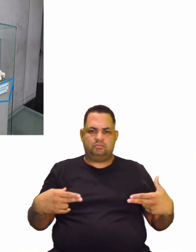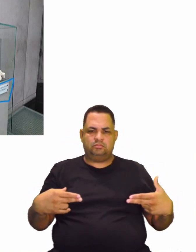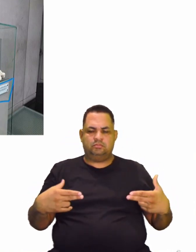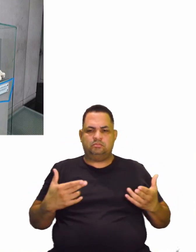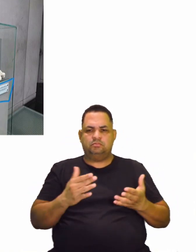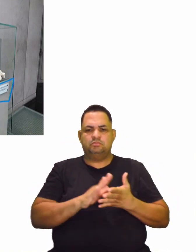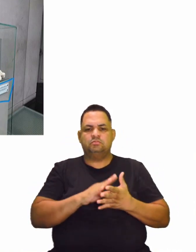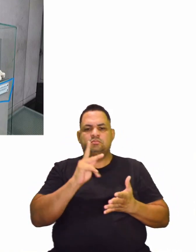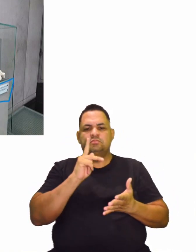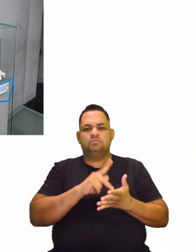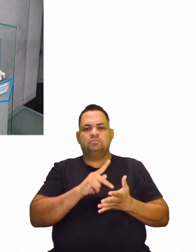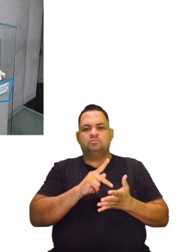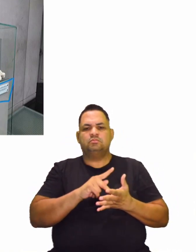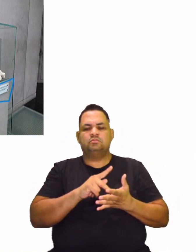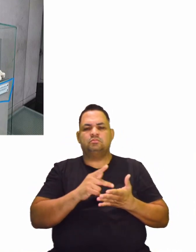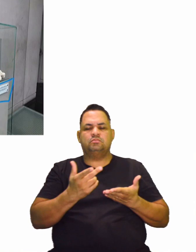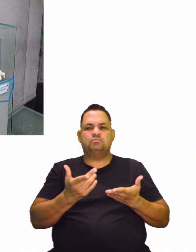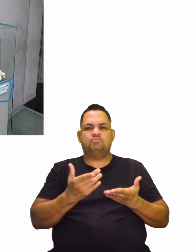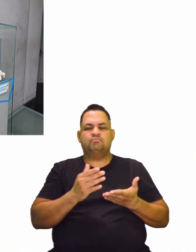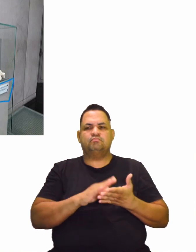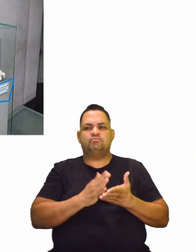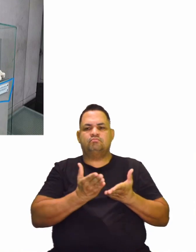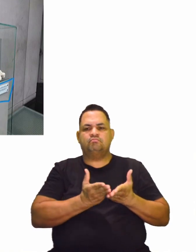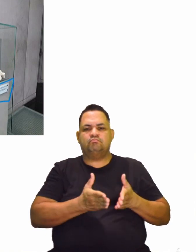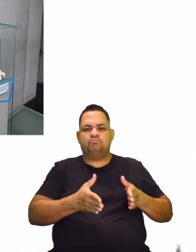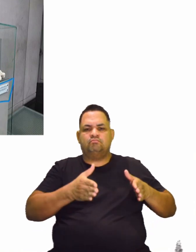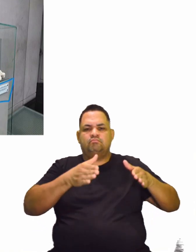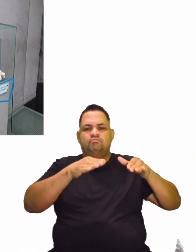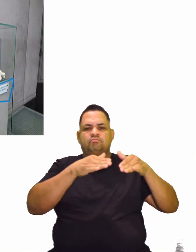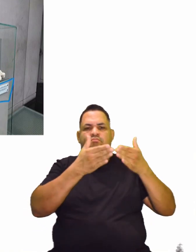os verdadeiros, né, os vasos que são